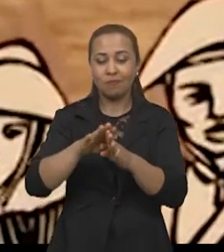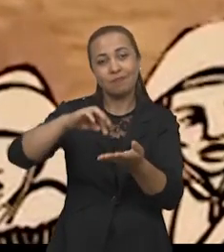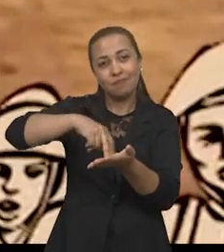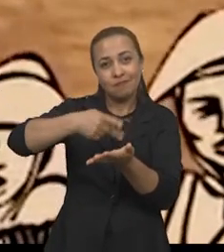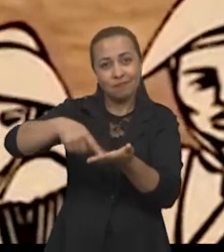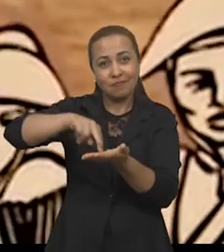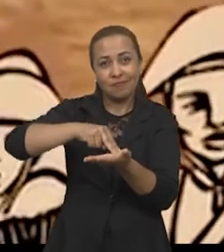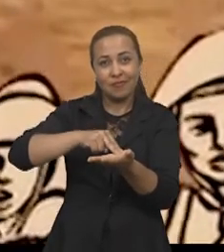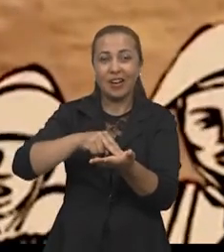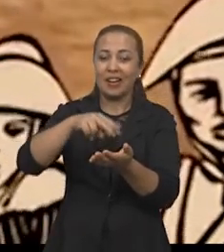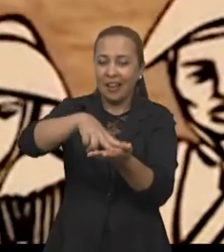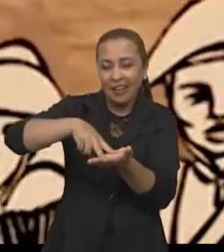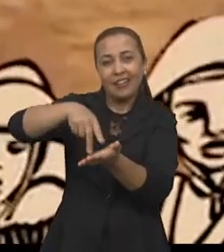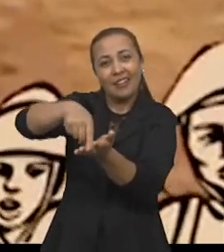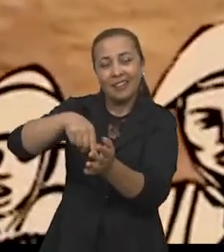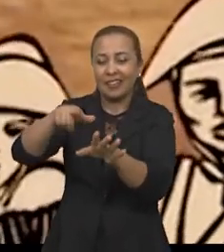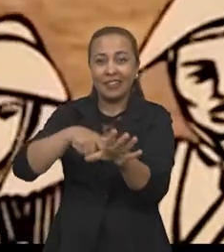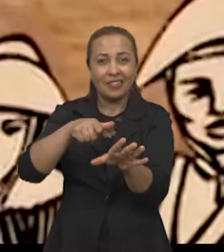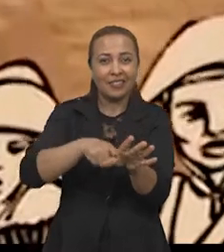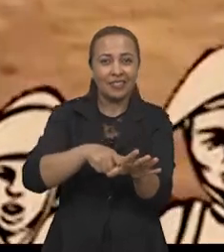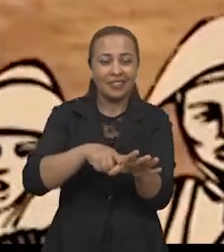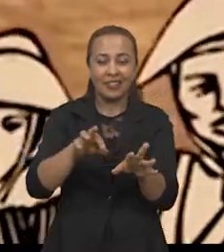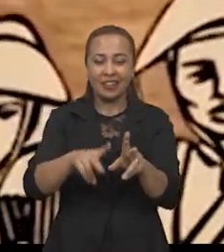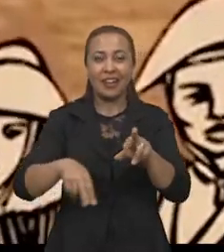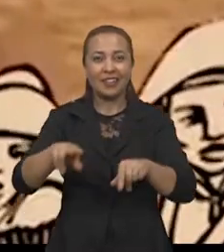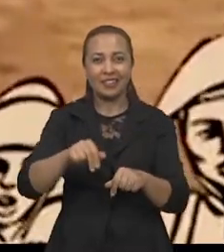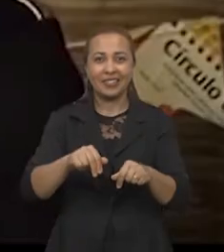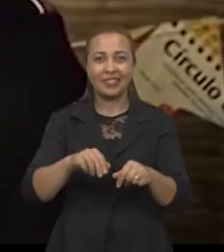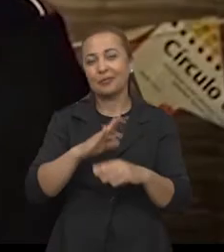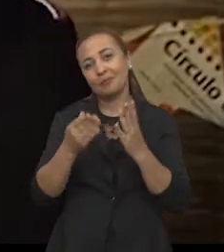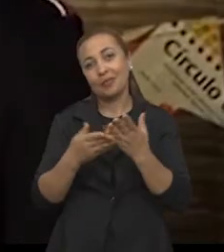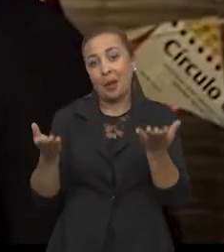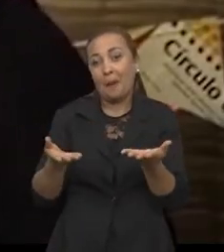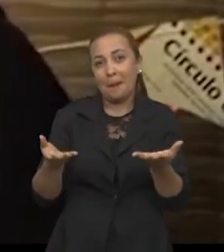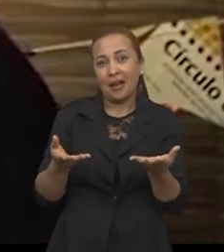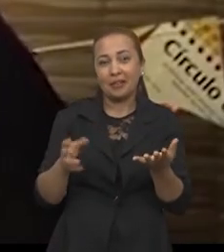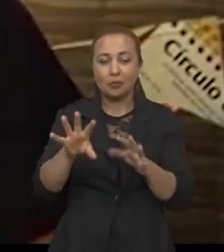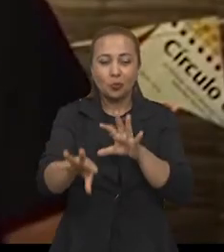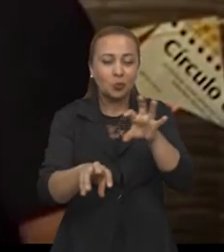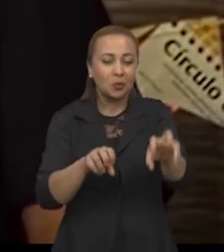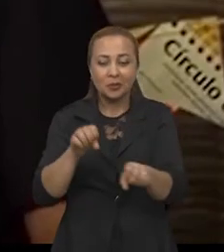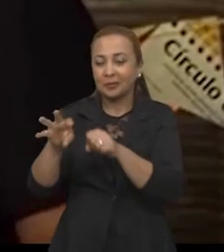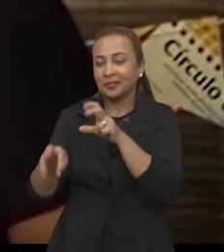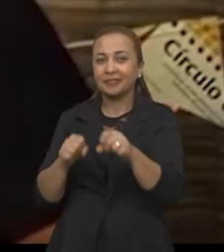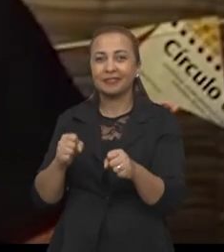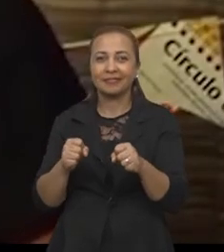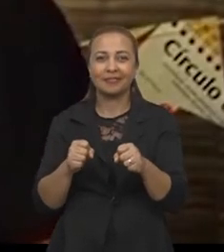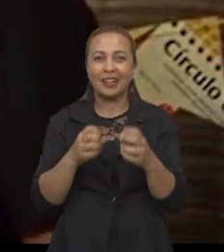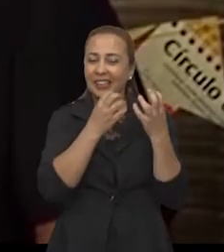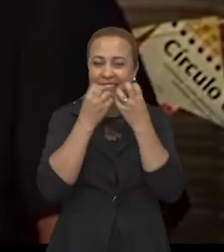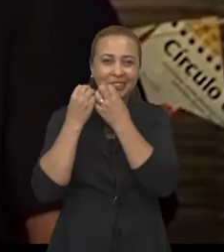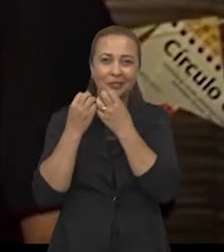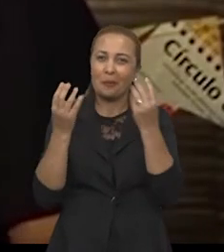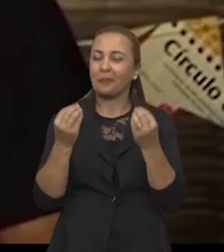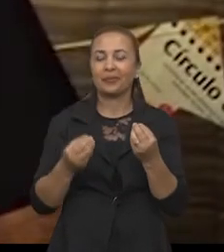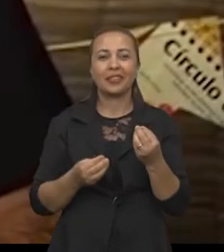né? Ele é a raça sandália, é a referência da terra. A gente saiu plantando milho, agora é recolher o milho, e